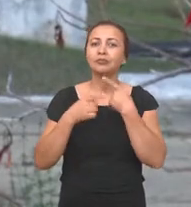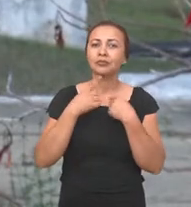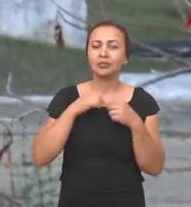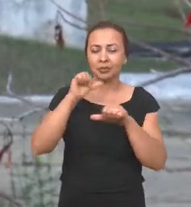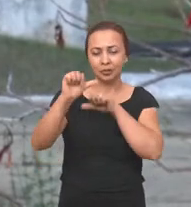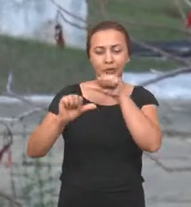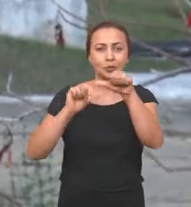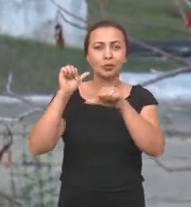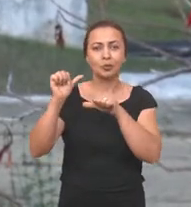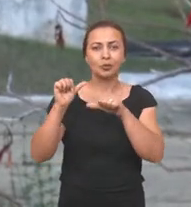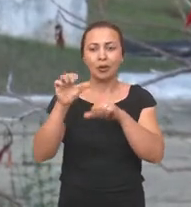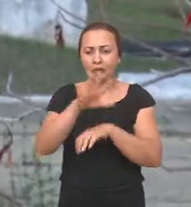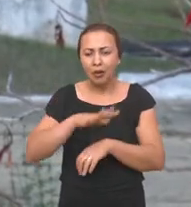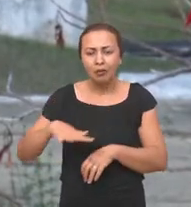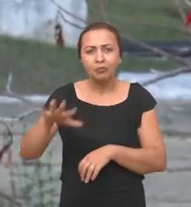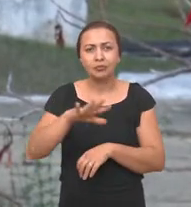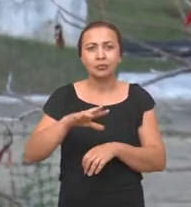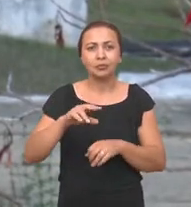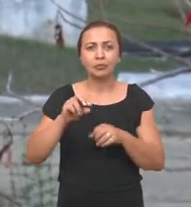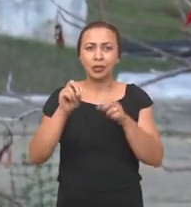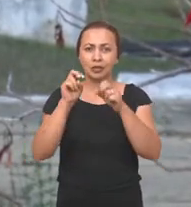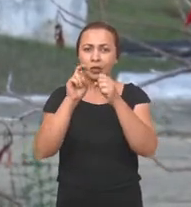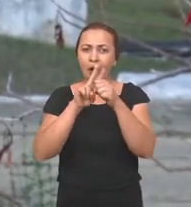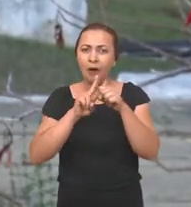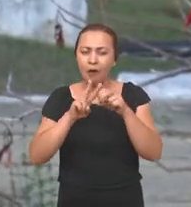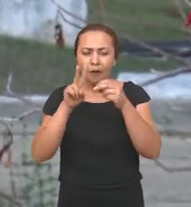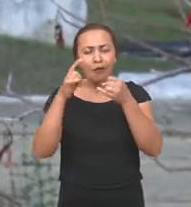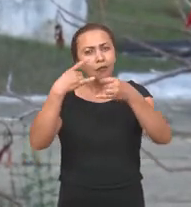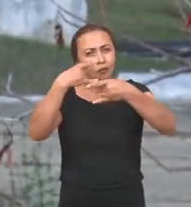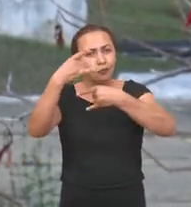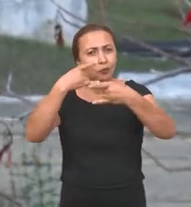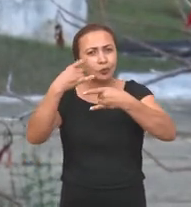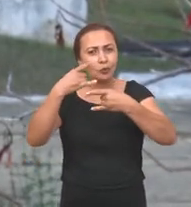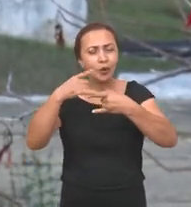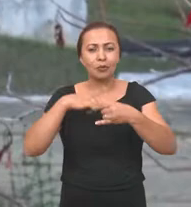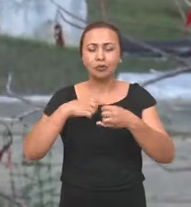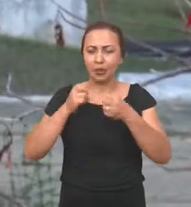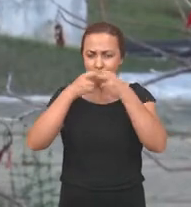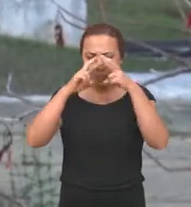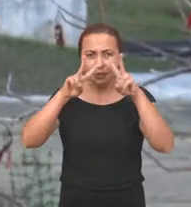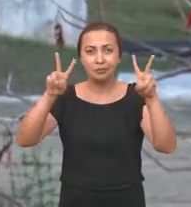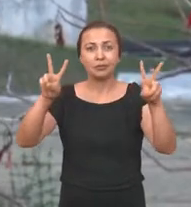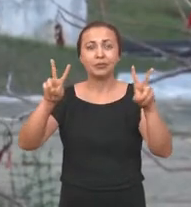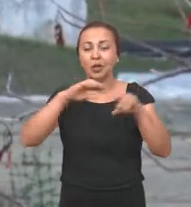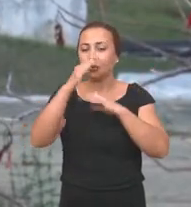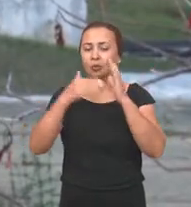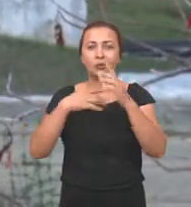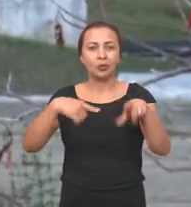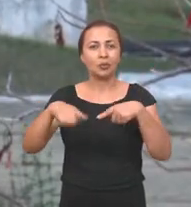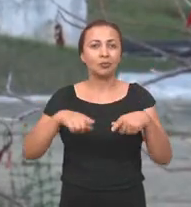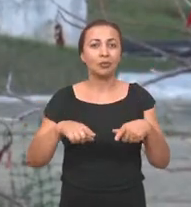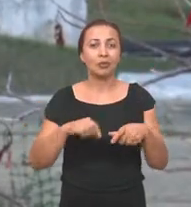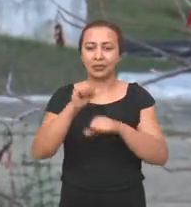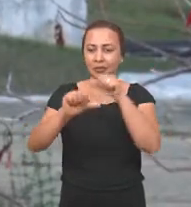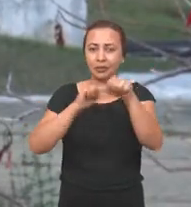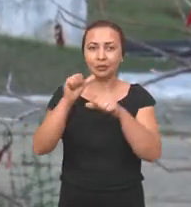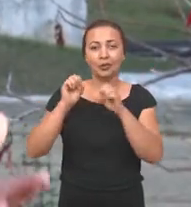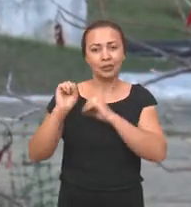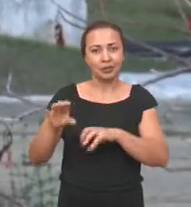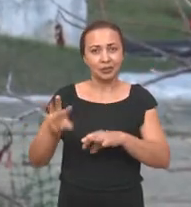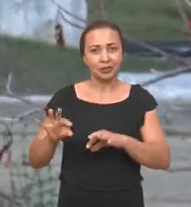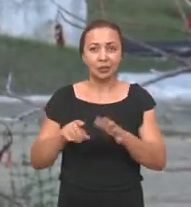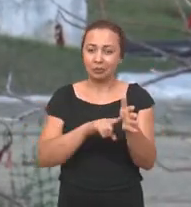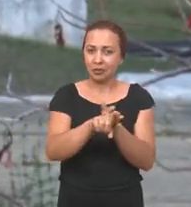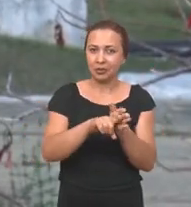de desenvolver um ambiente virtual que desse visibilidade a todos os trabalhos que a gente desenvolve, ensino, pesquisa